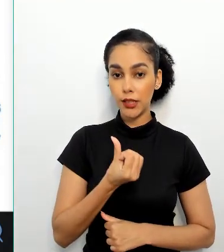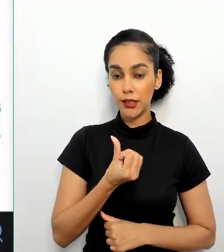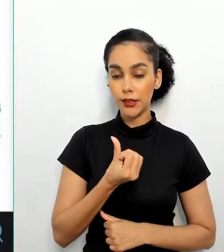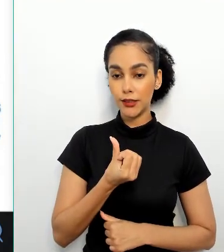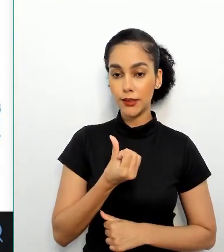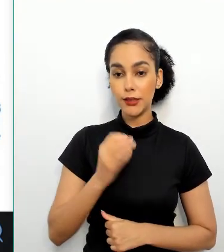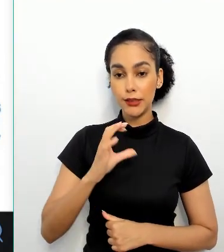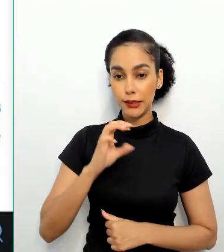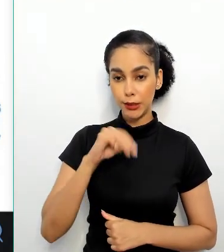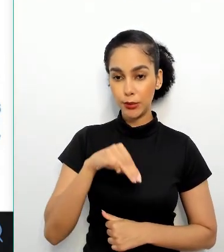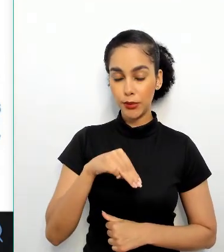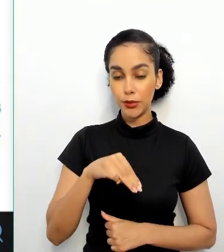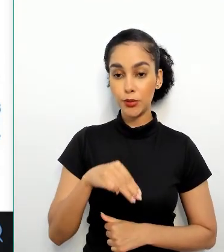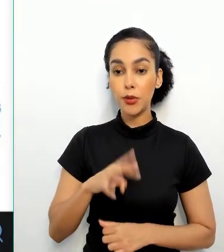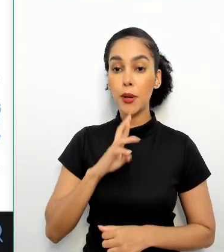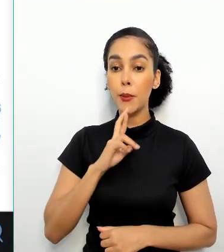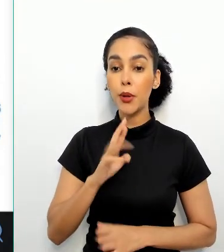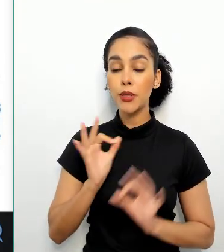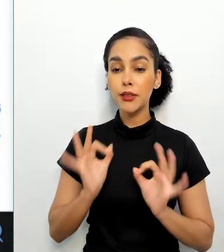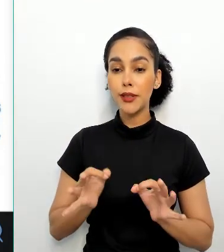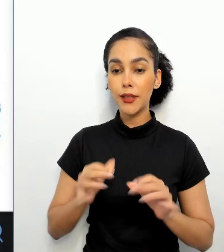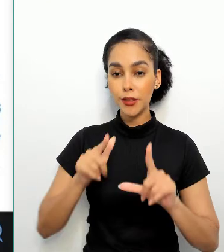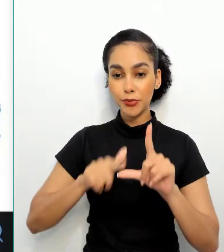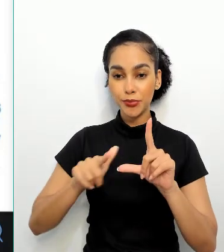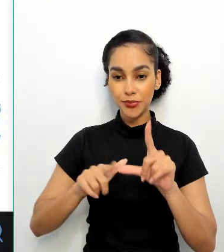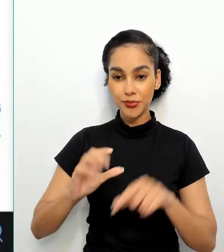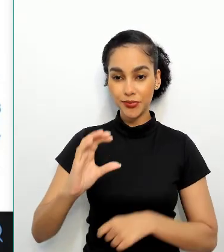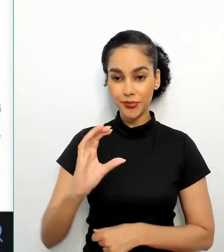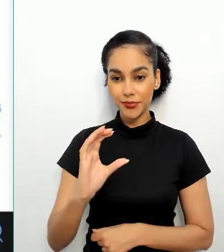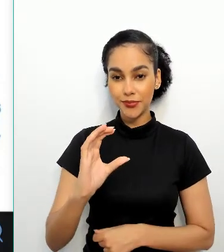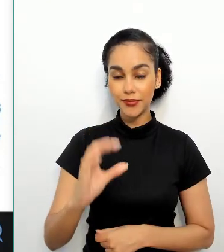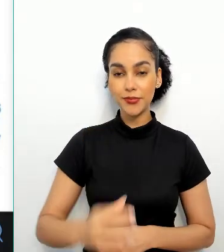Dessa viga, que é de 26 centímetros. E a